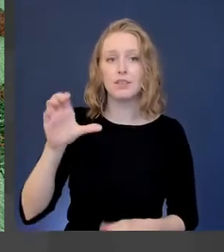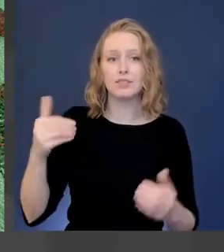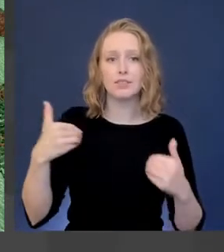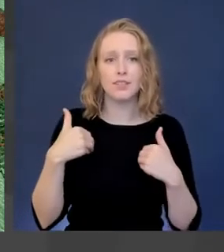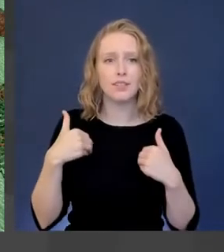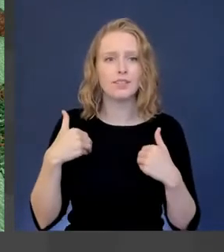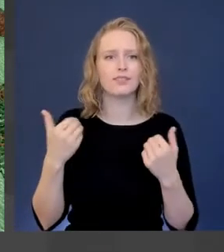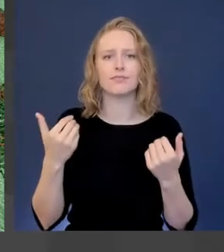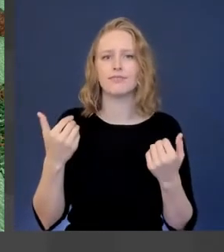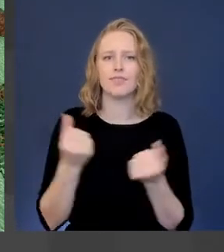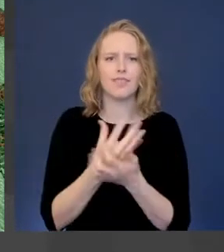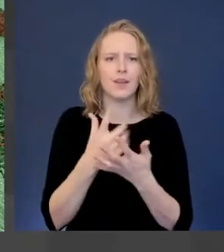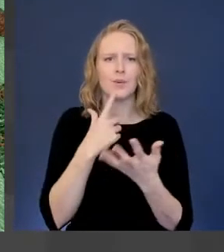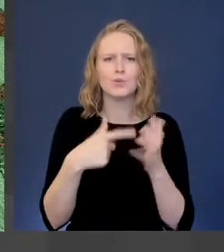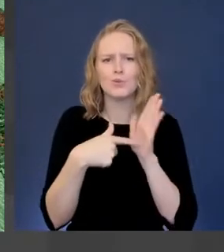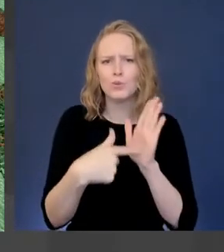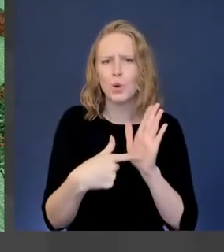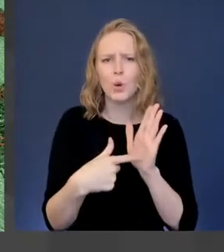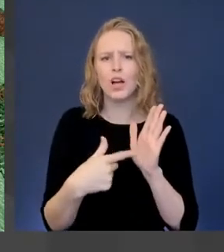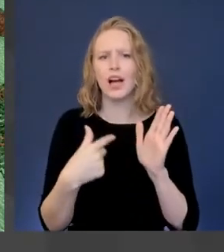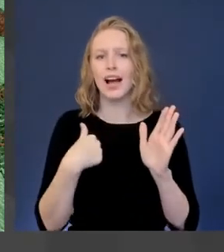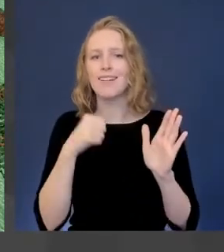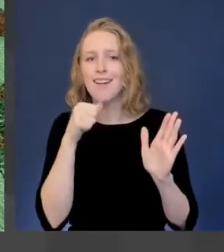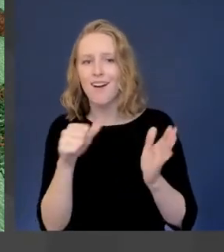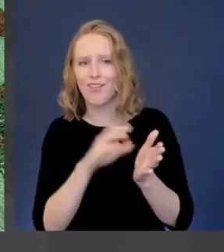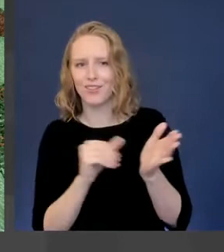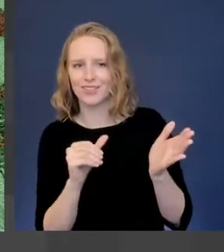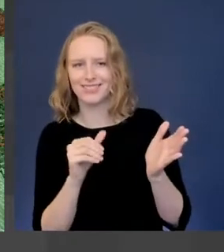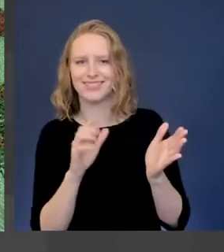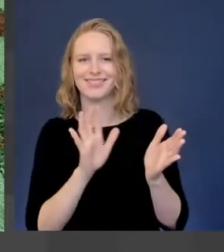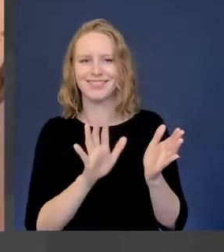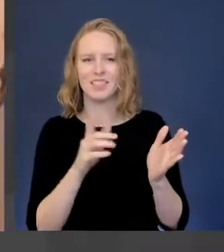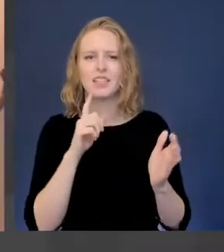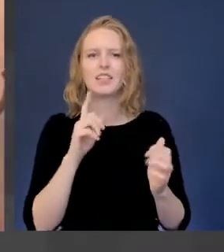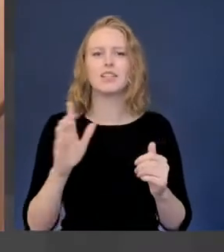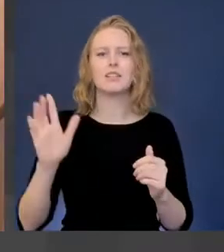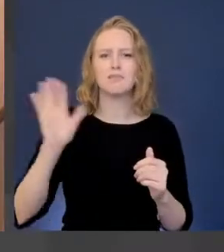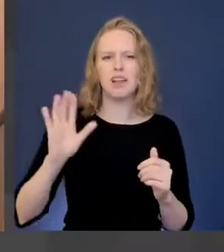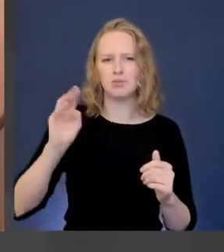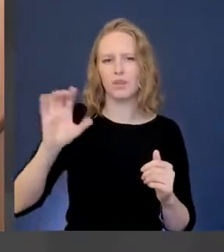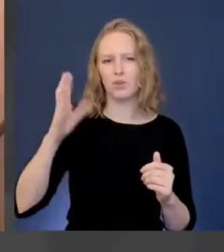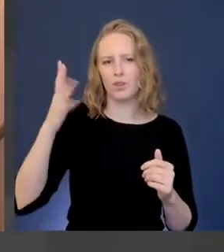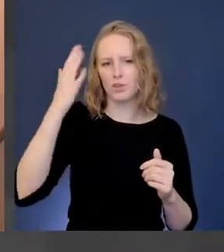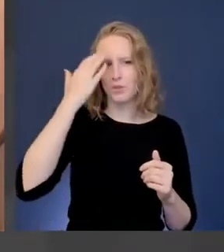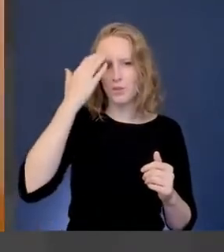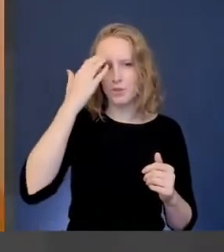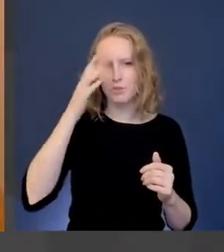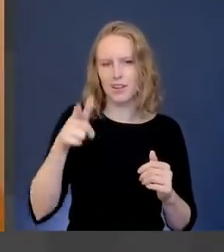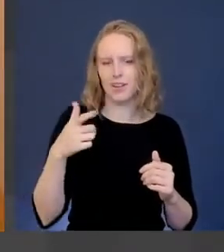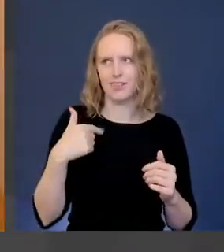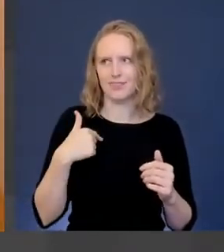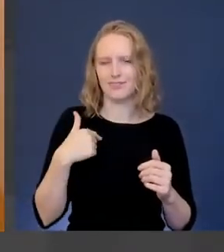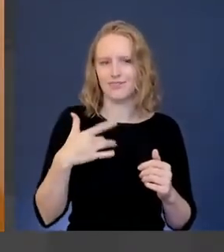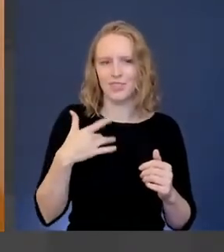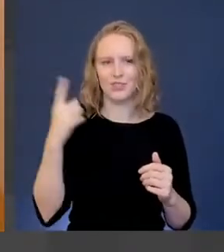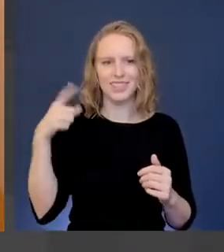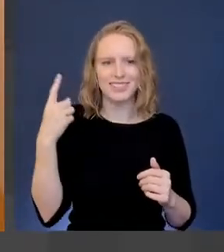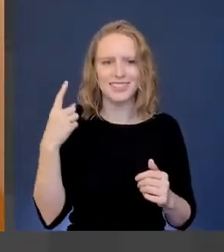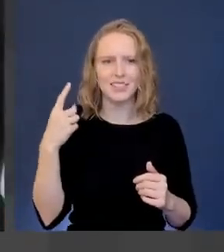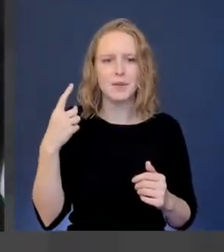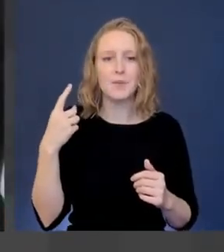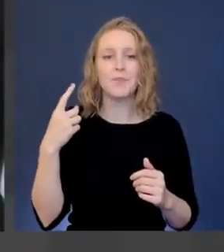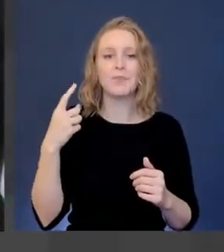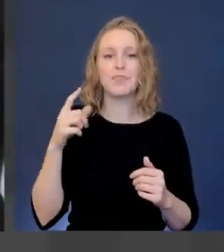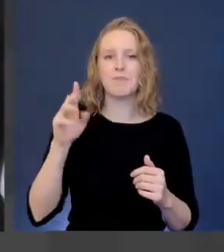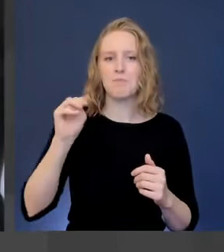pouco do que eu aprendi, até mesmo que eu não aprendi com ele. Porque do passado do Minecraft a gente já conhece, né? Agora o que eu tô louca pra saber é o que o Minecraft tem pra trazer pra